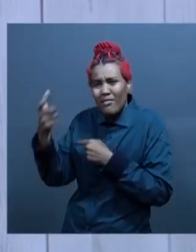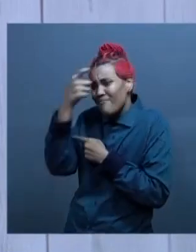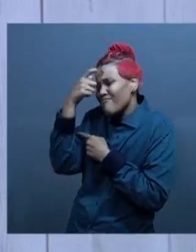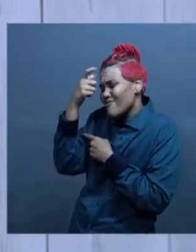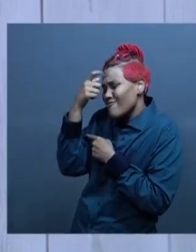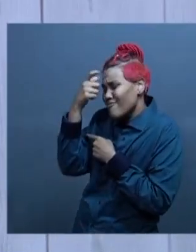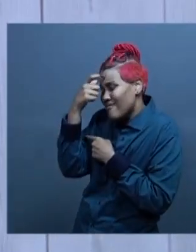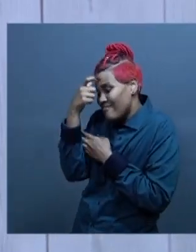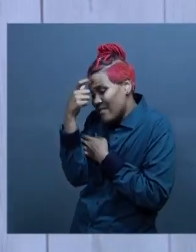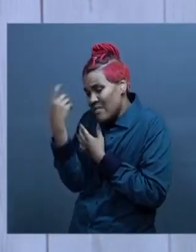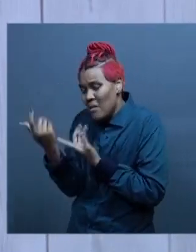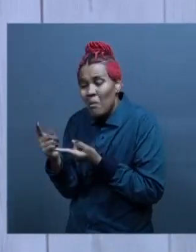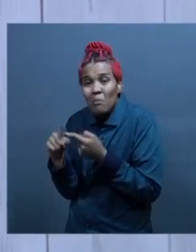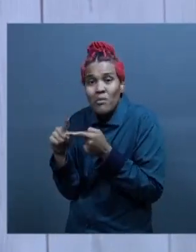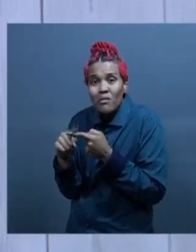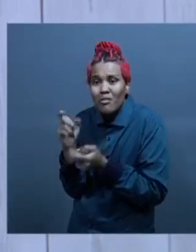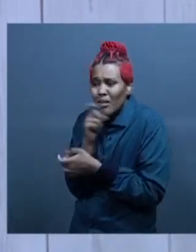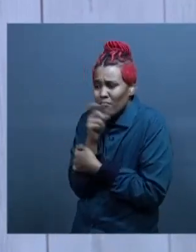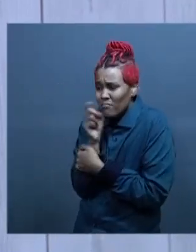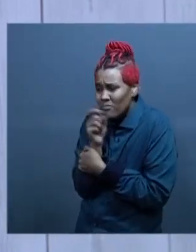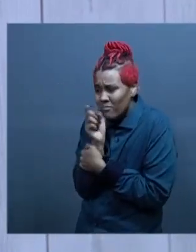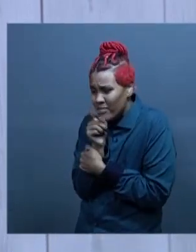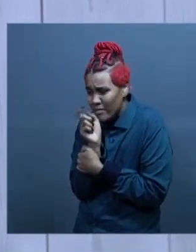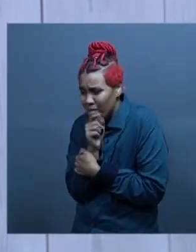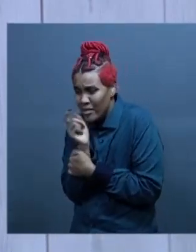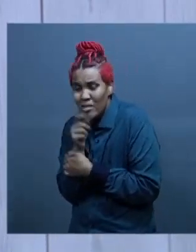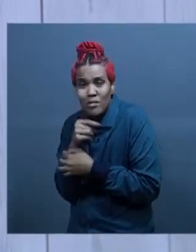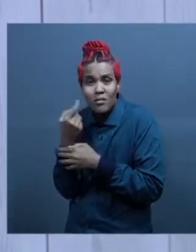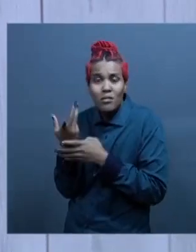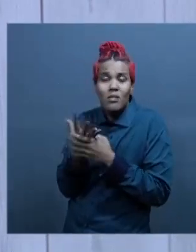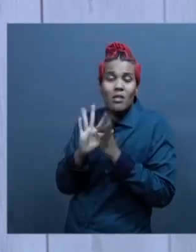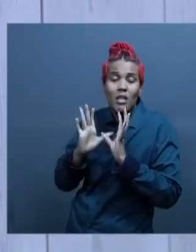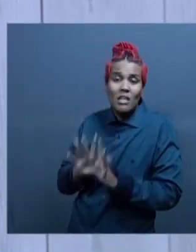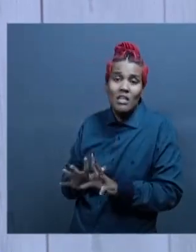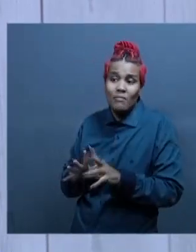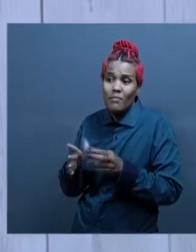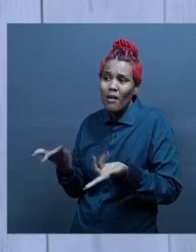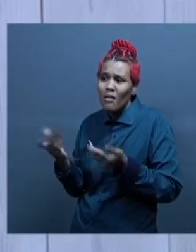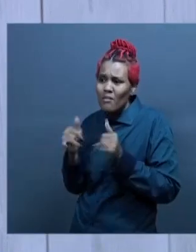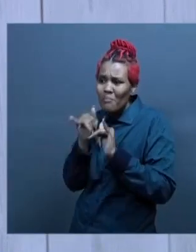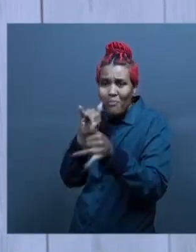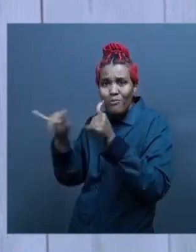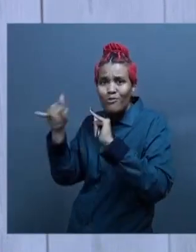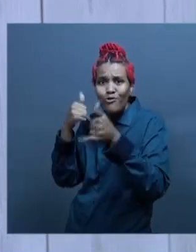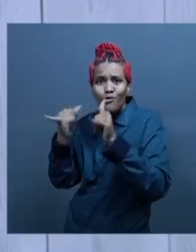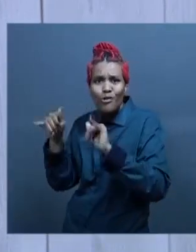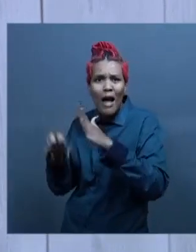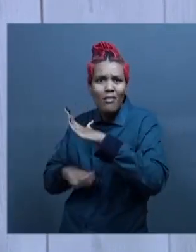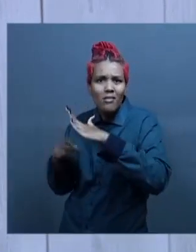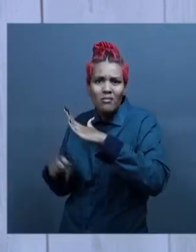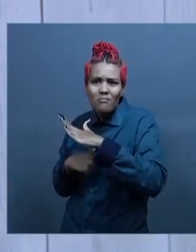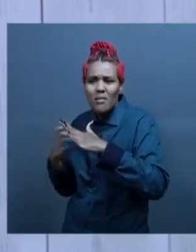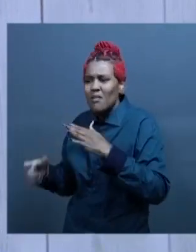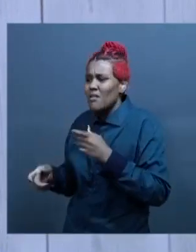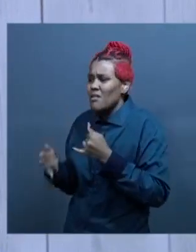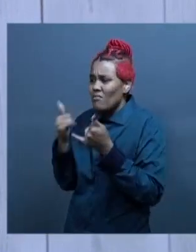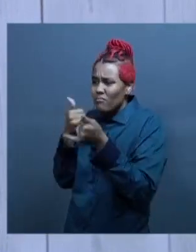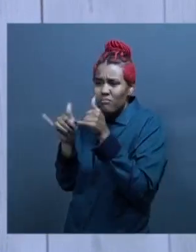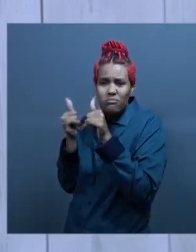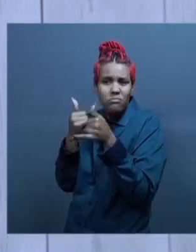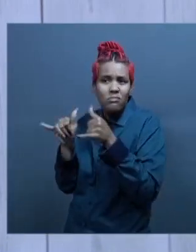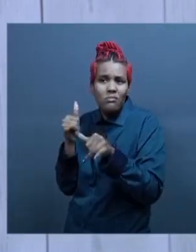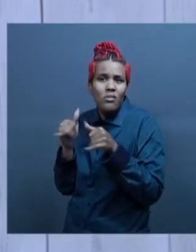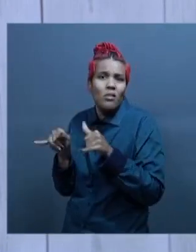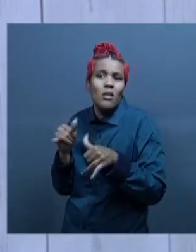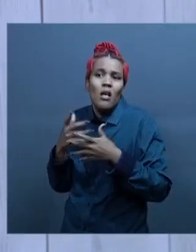de tanto que ele tinha que mentir para poder fazer essas propagandas né das empresas que eram clientes da da da